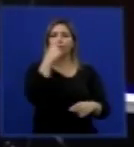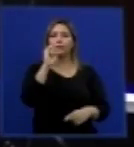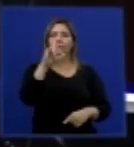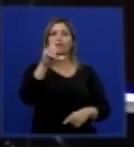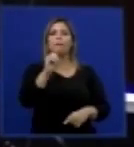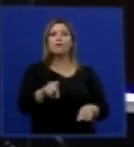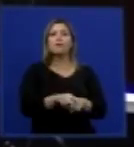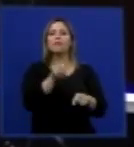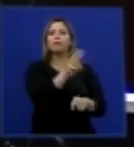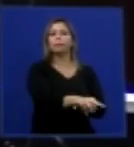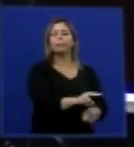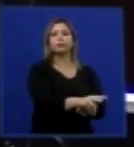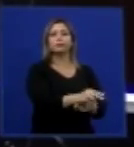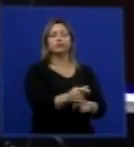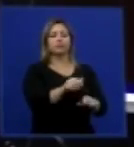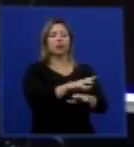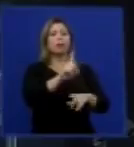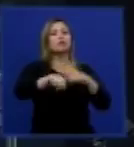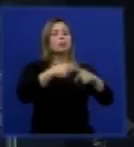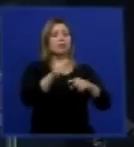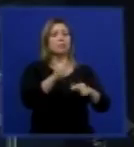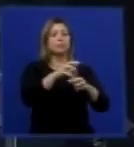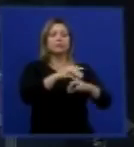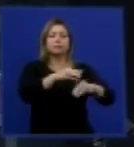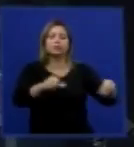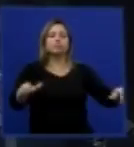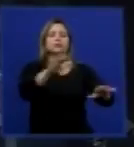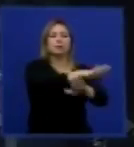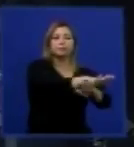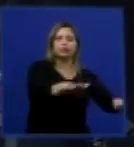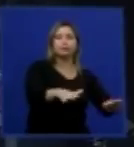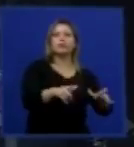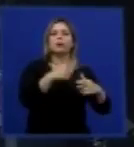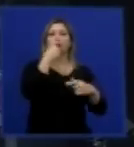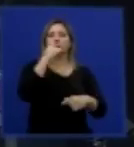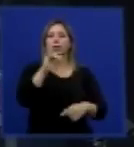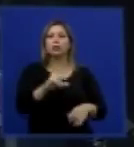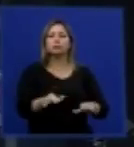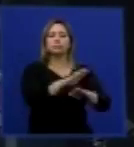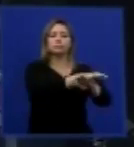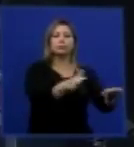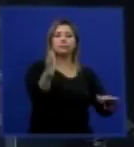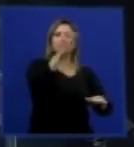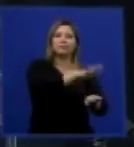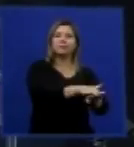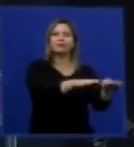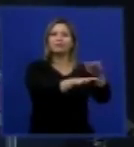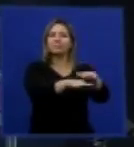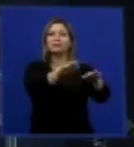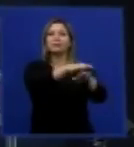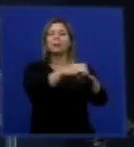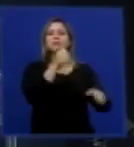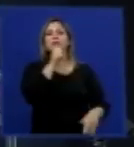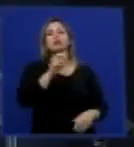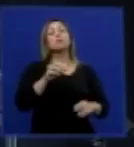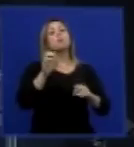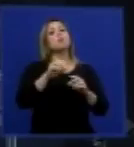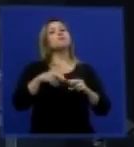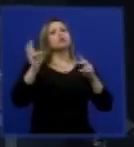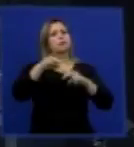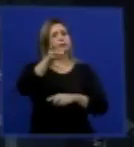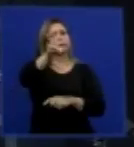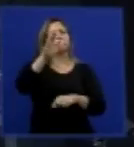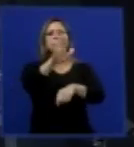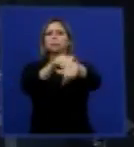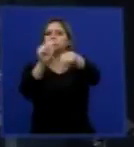de compostagem cada dia há uma inserção maior da comunidade no tratamento destes temas